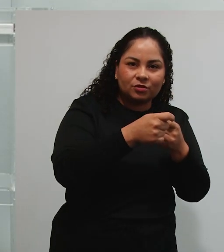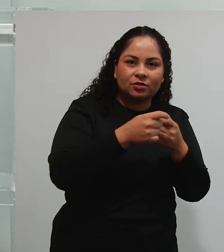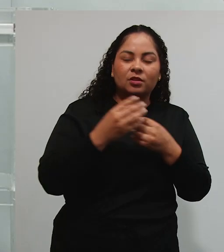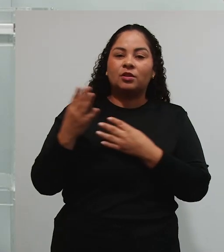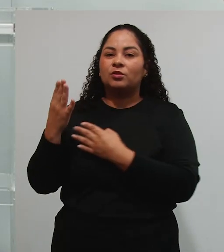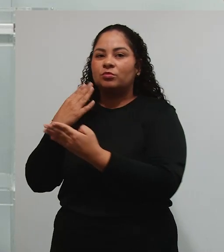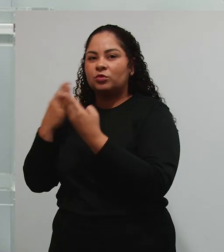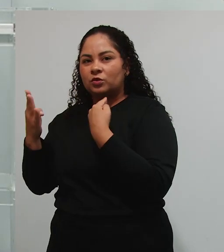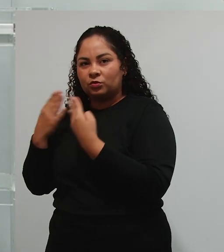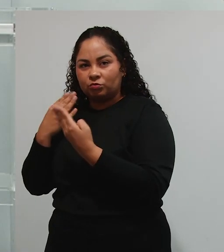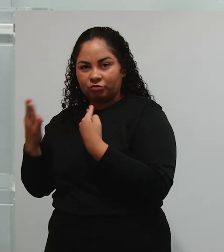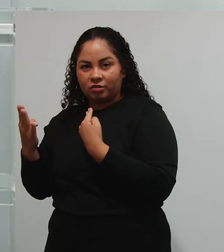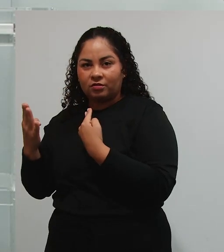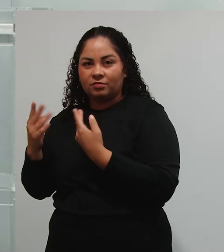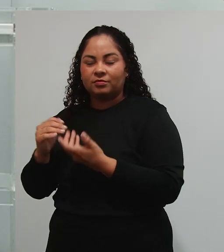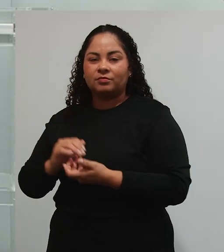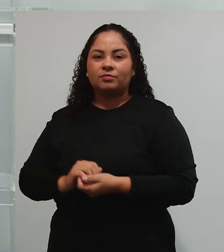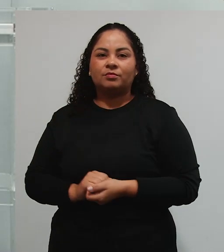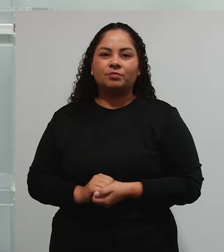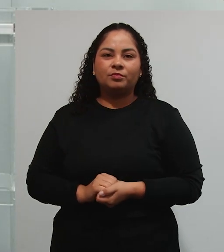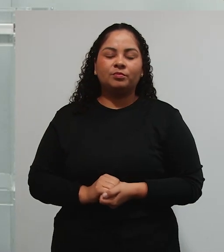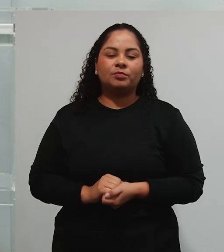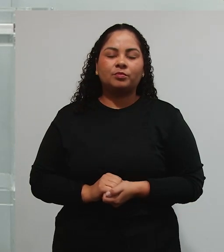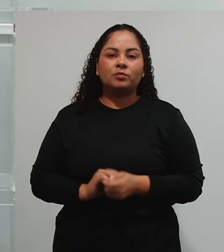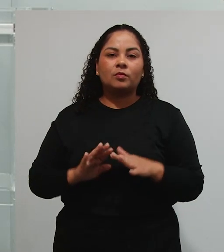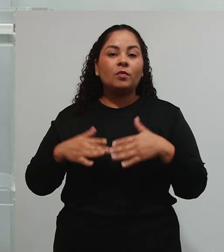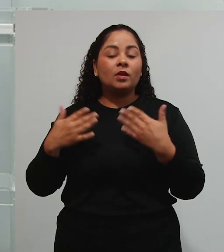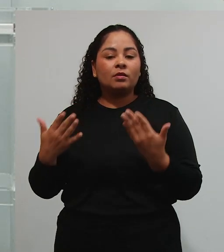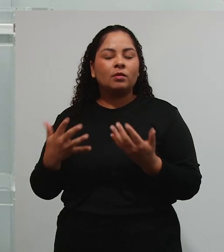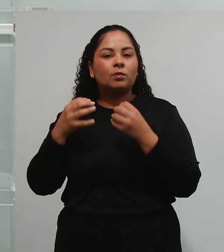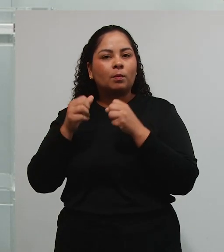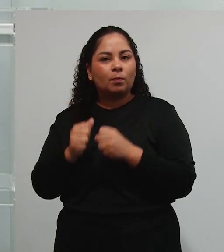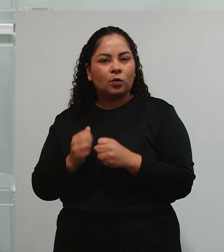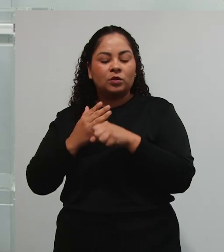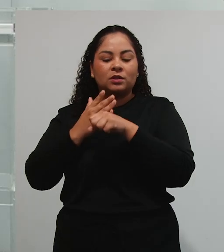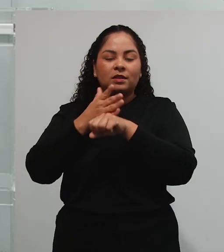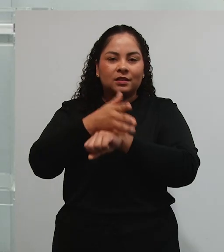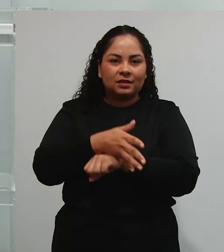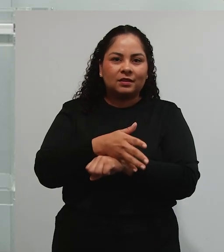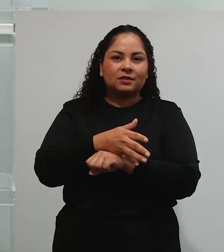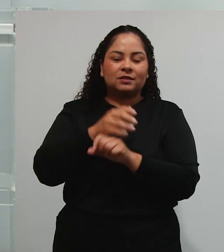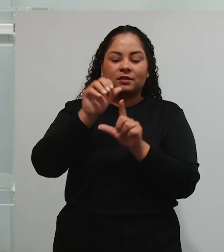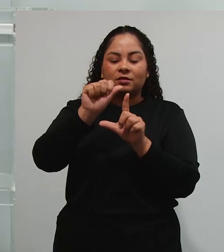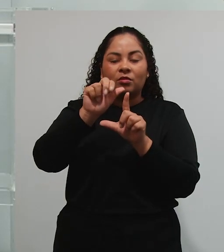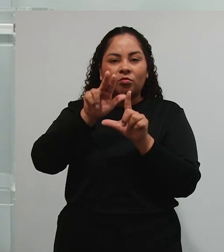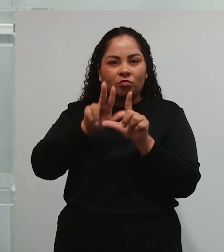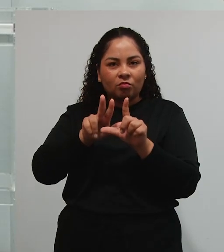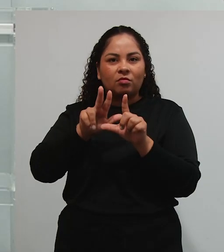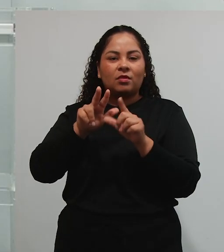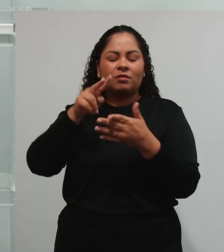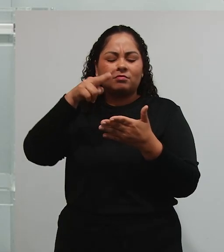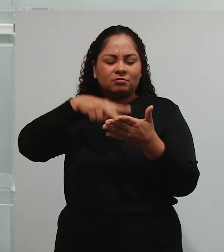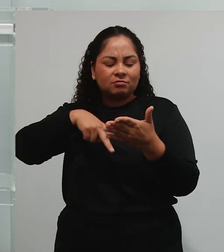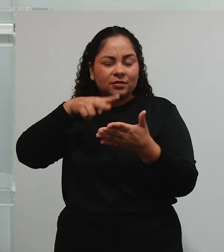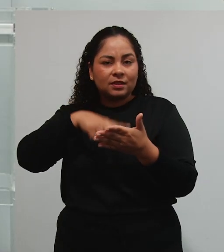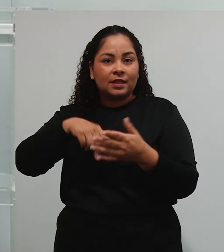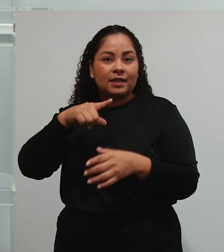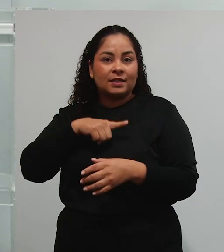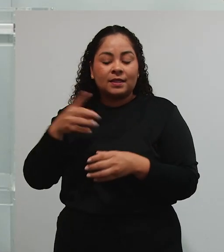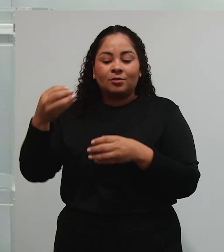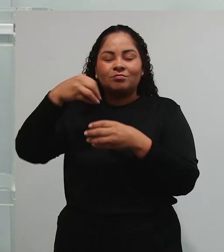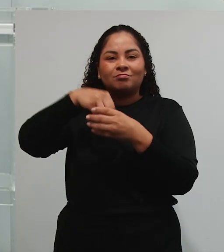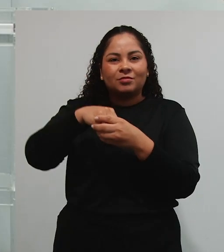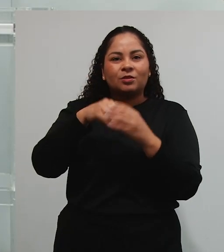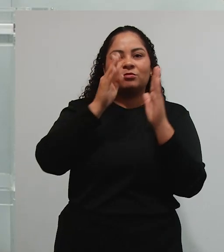da entrevista ou do diálogo. A gente tem como sugestão de leitura a Fabiana Giacon no livro de metodologia,